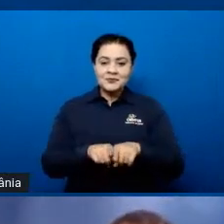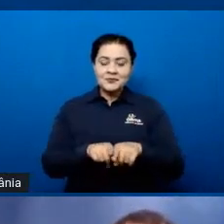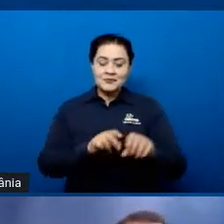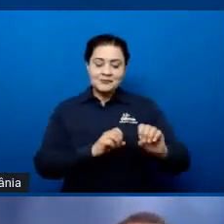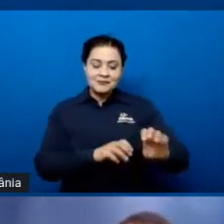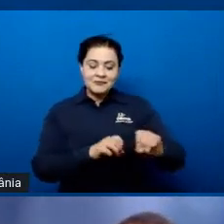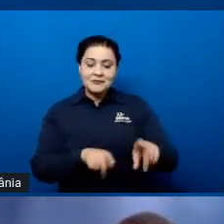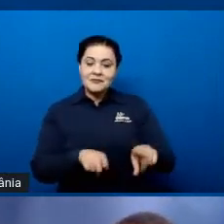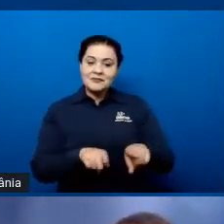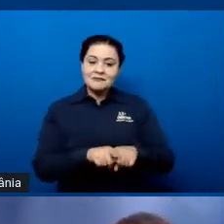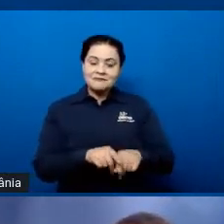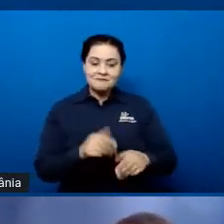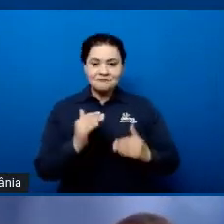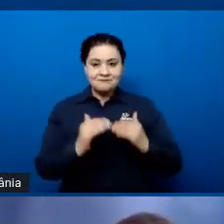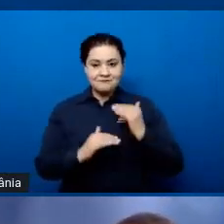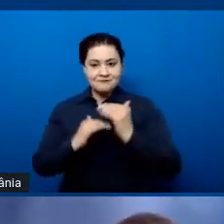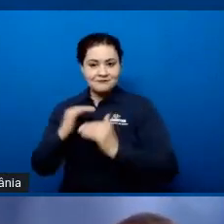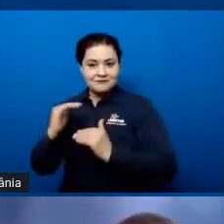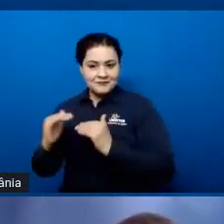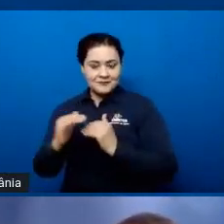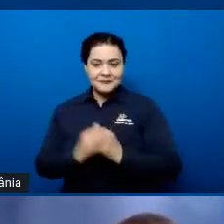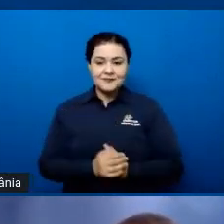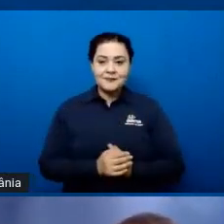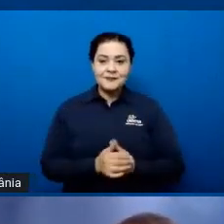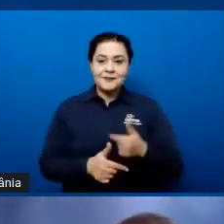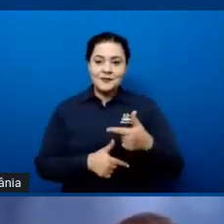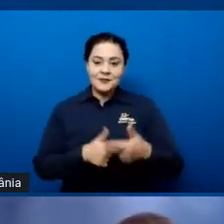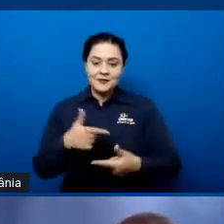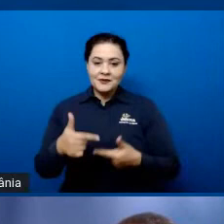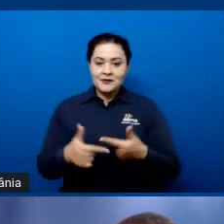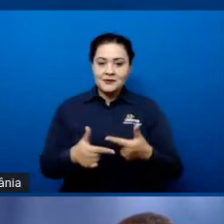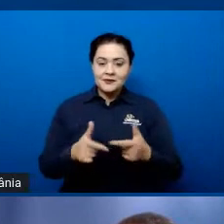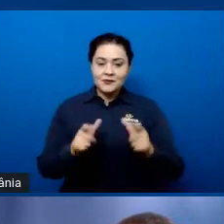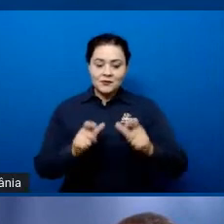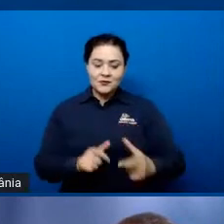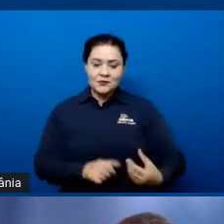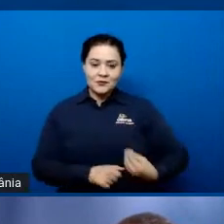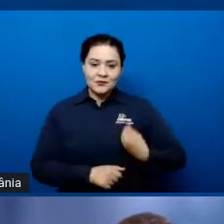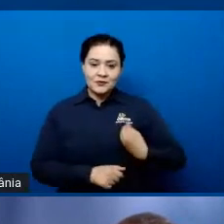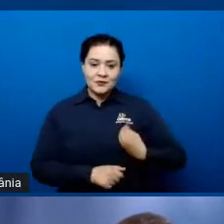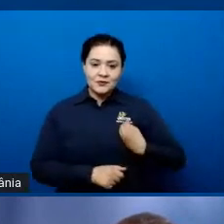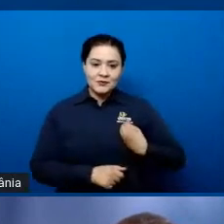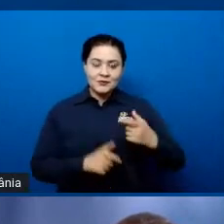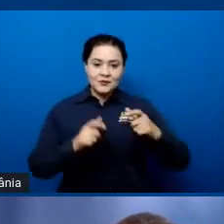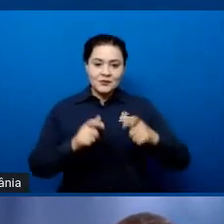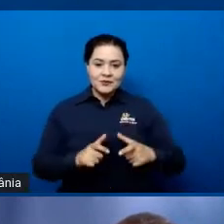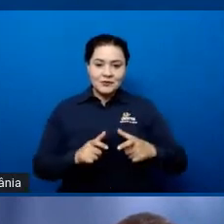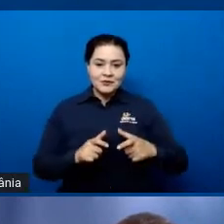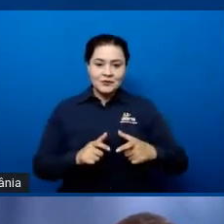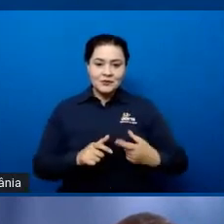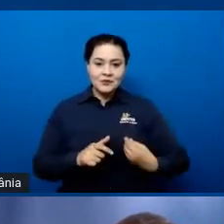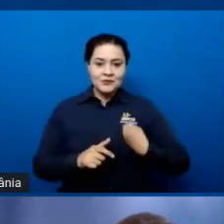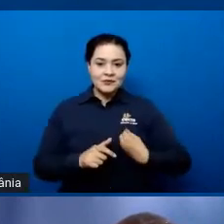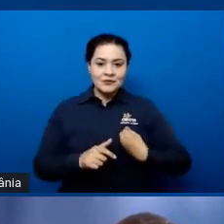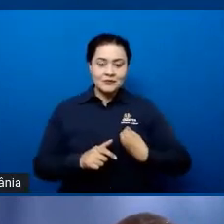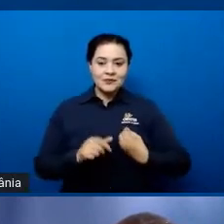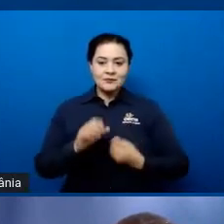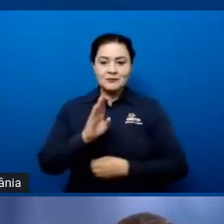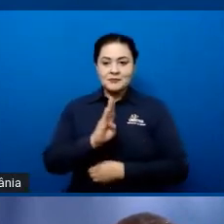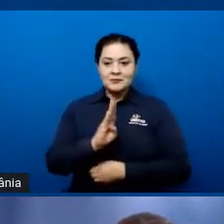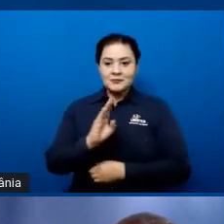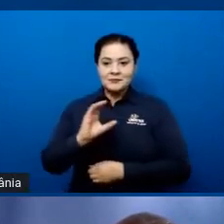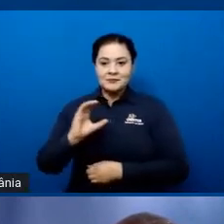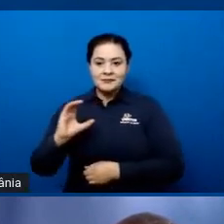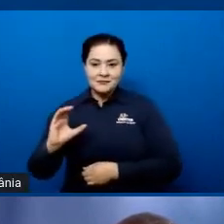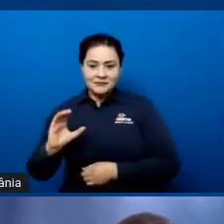para desenvolvimento, tá? A gente está alocado hoje num estúdio em Balneário Camboriú,